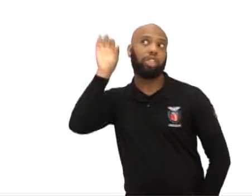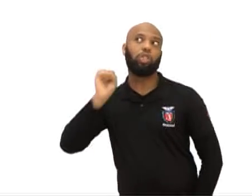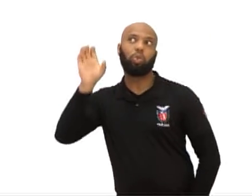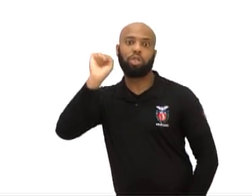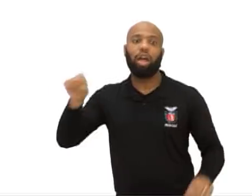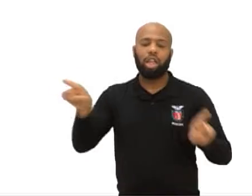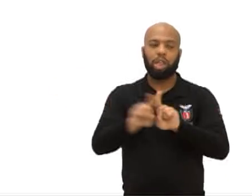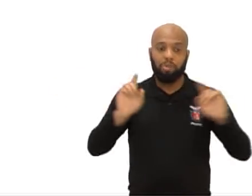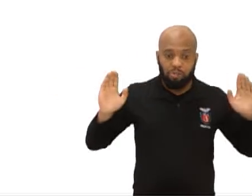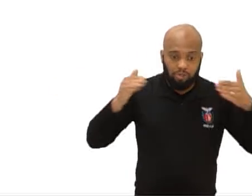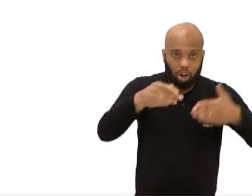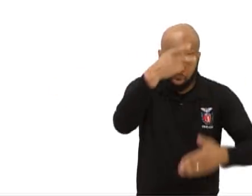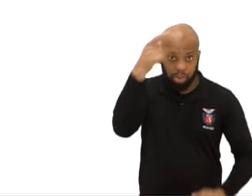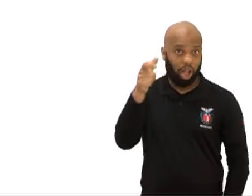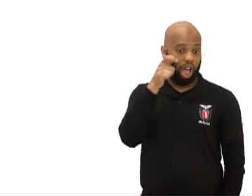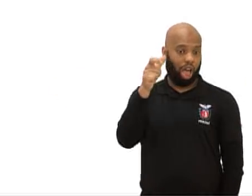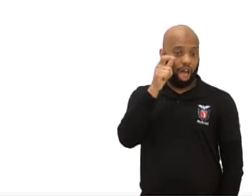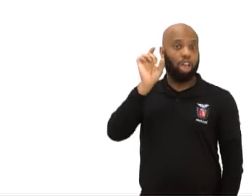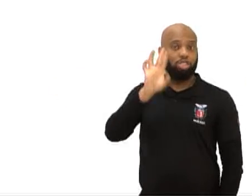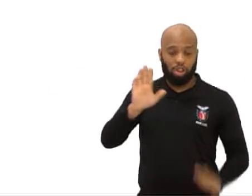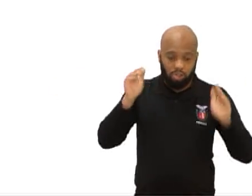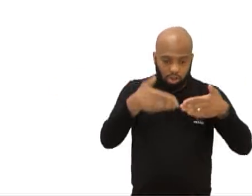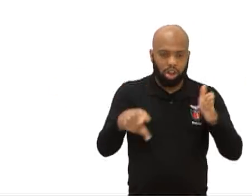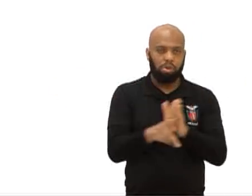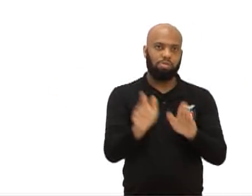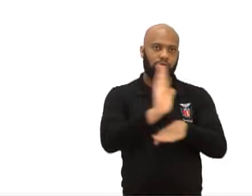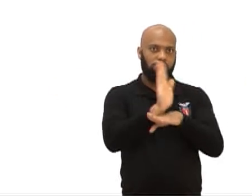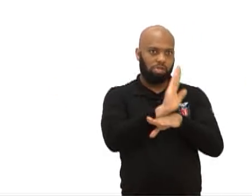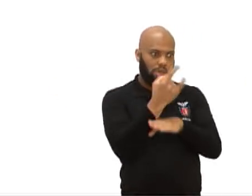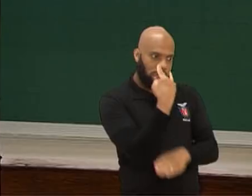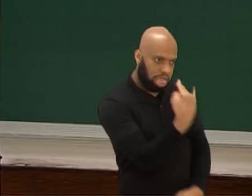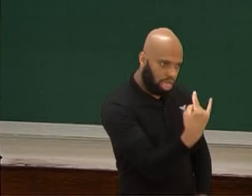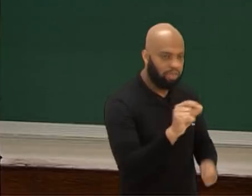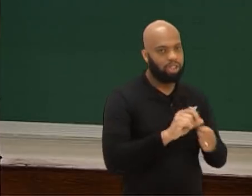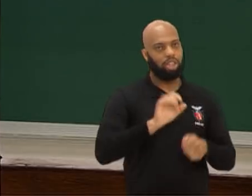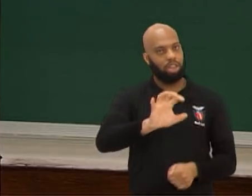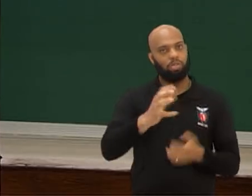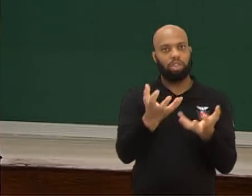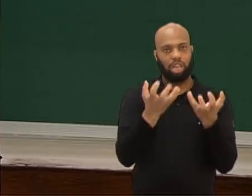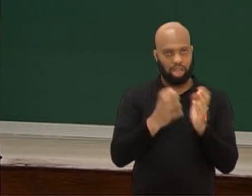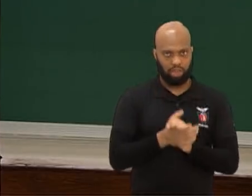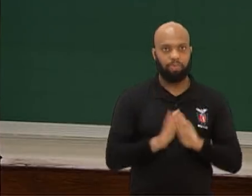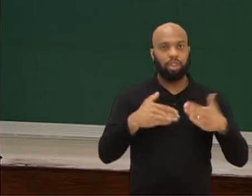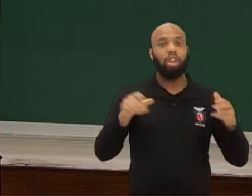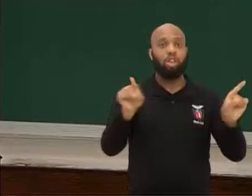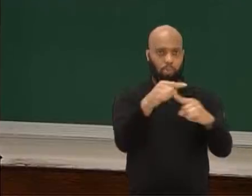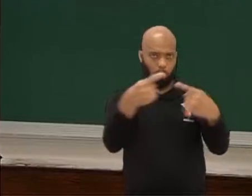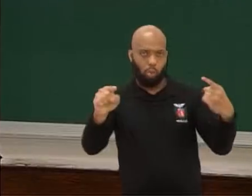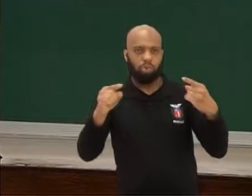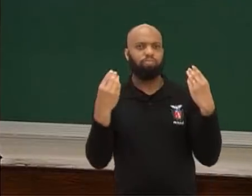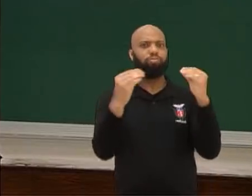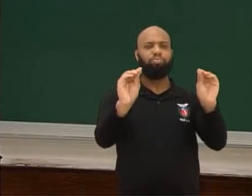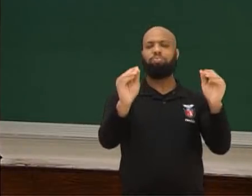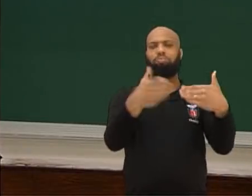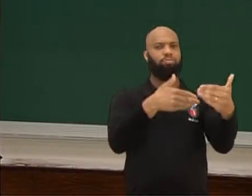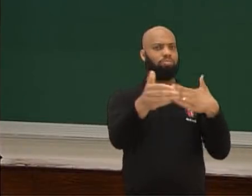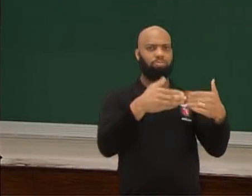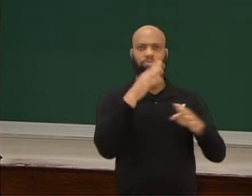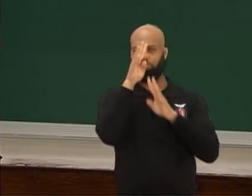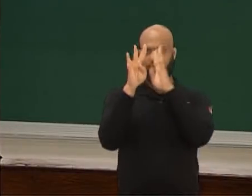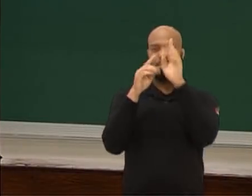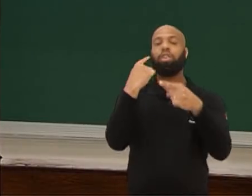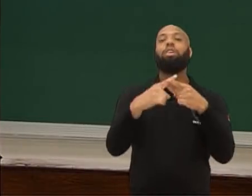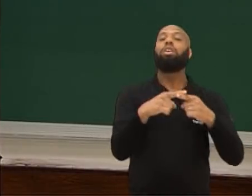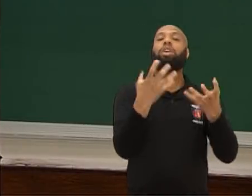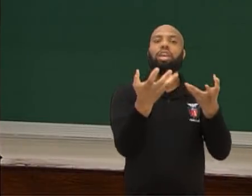a atenção do espectador exclusivamente para o filme. Ou seja, eram músicas que eram colocadas